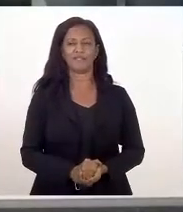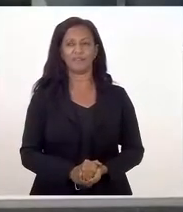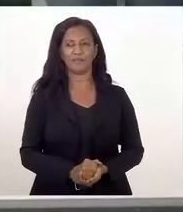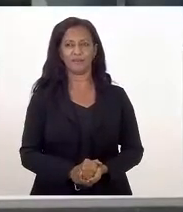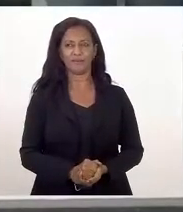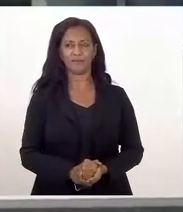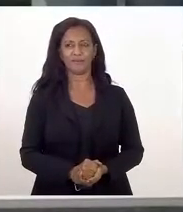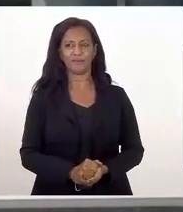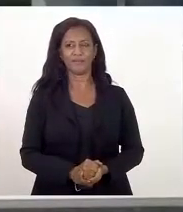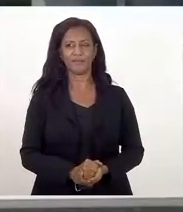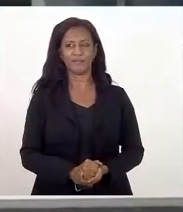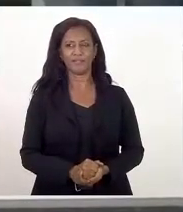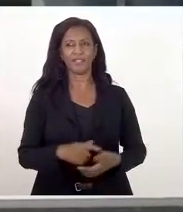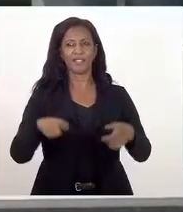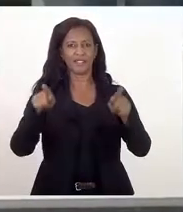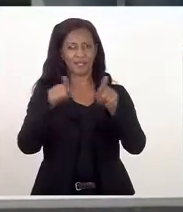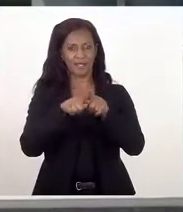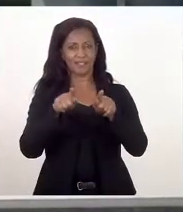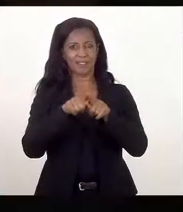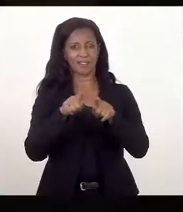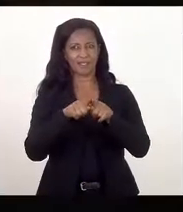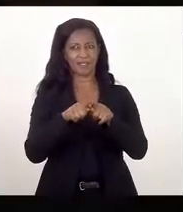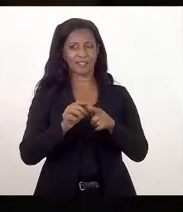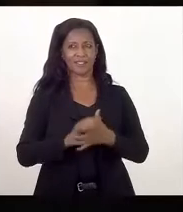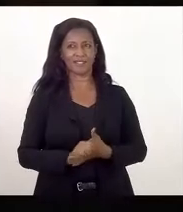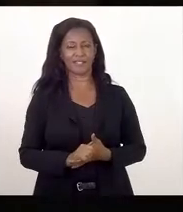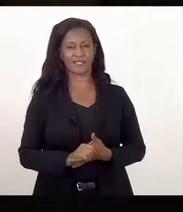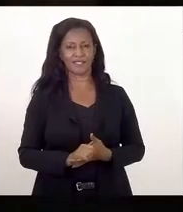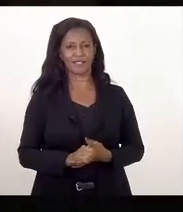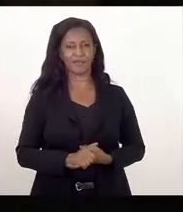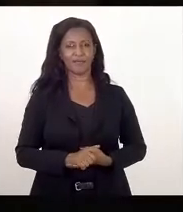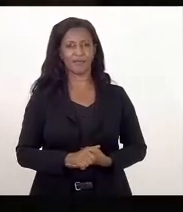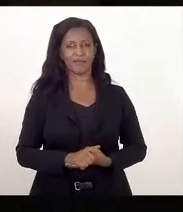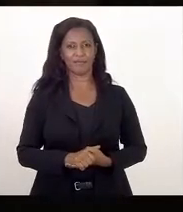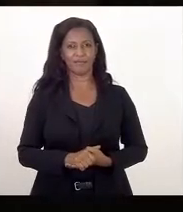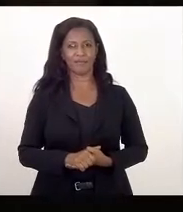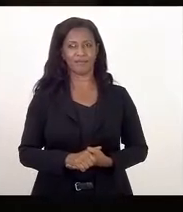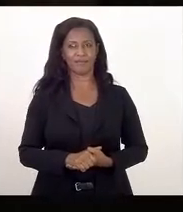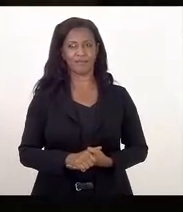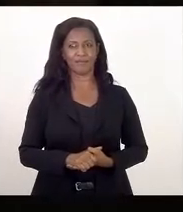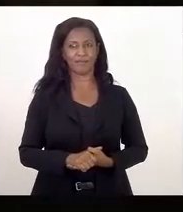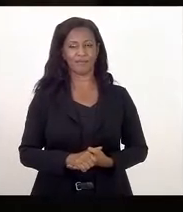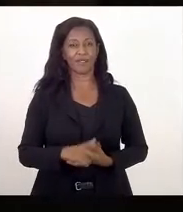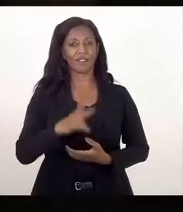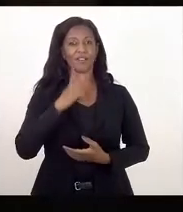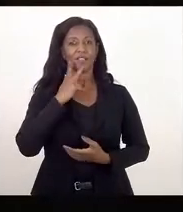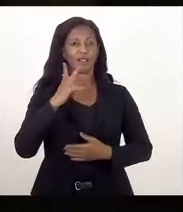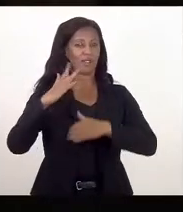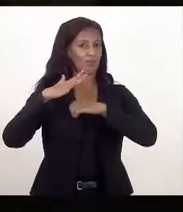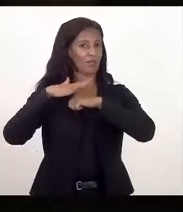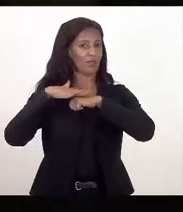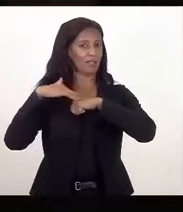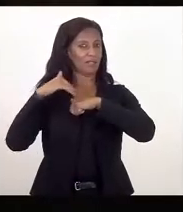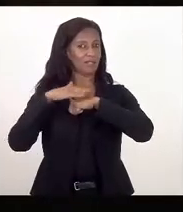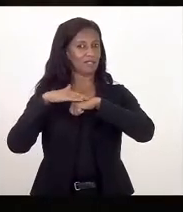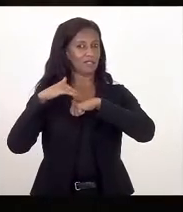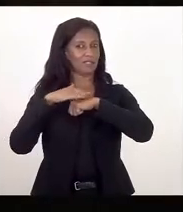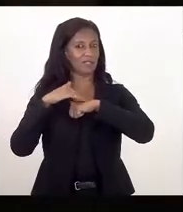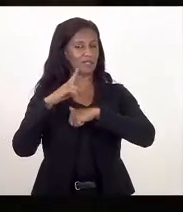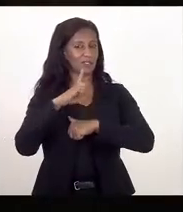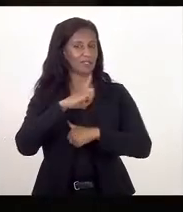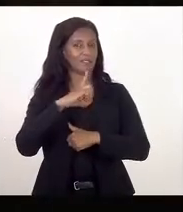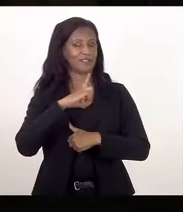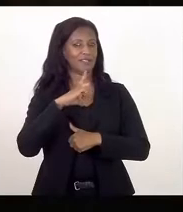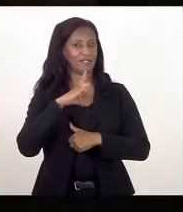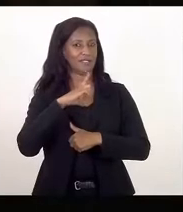e ao mesmo tempo falar do carinho que eu tenho